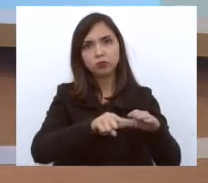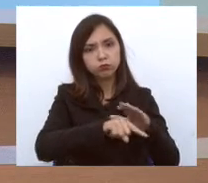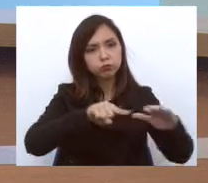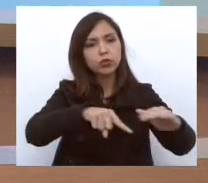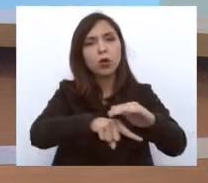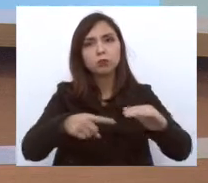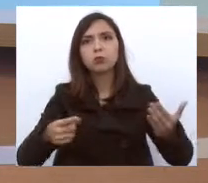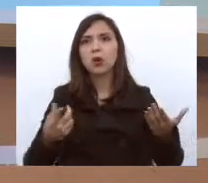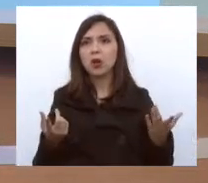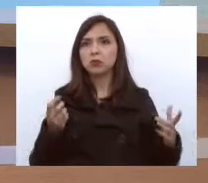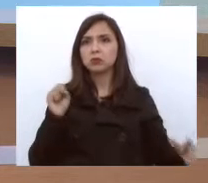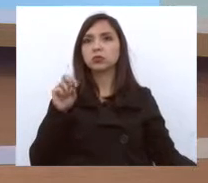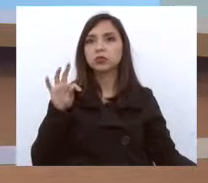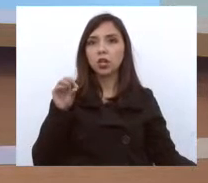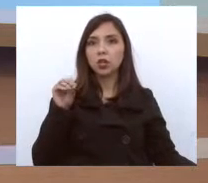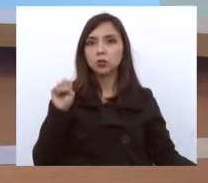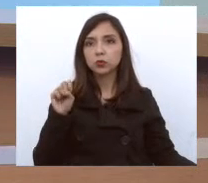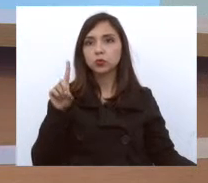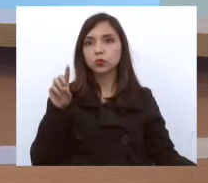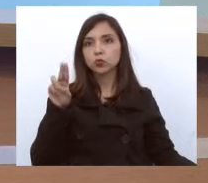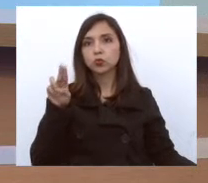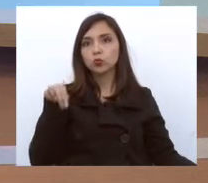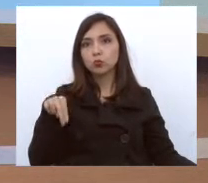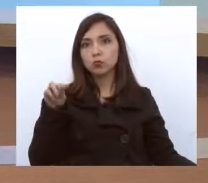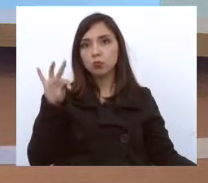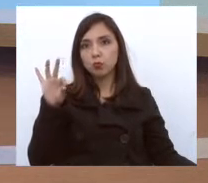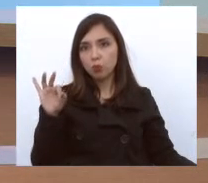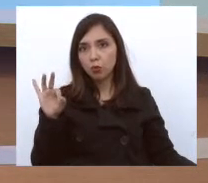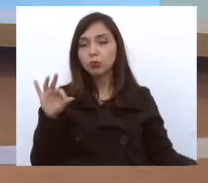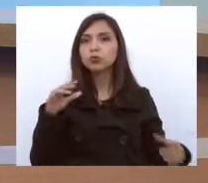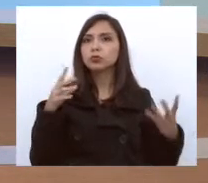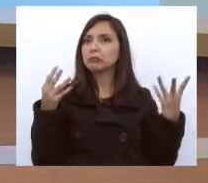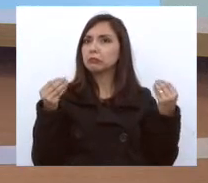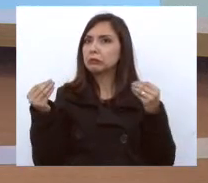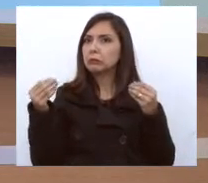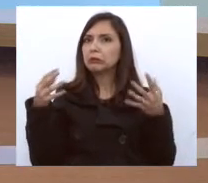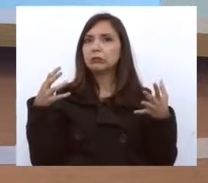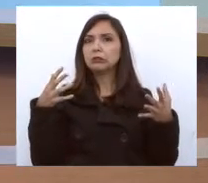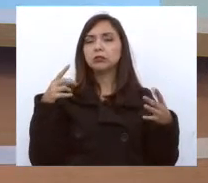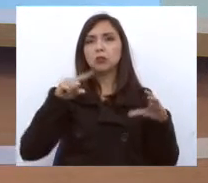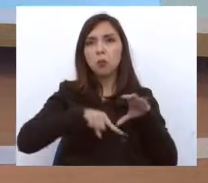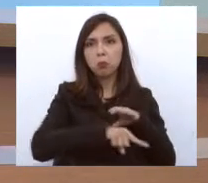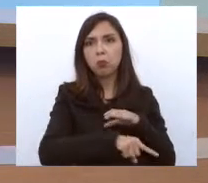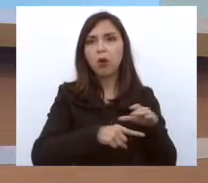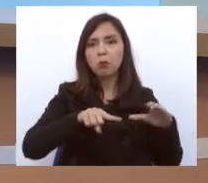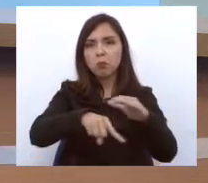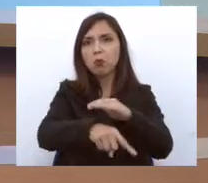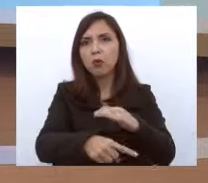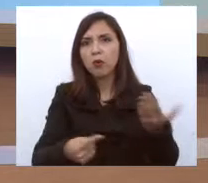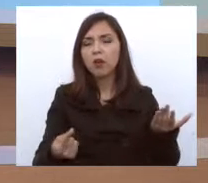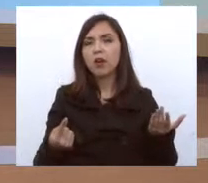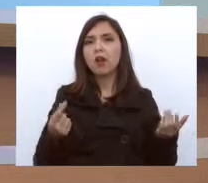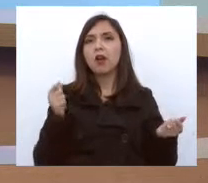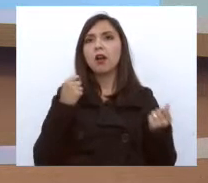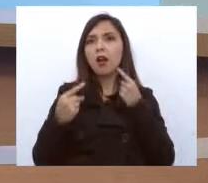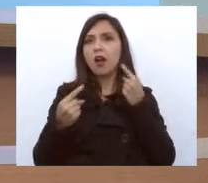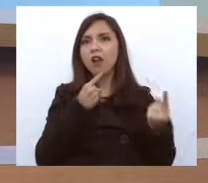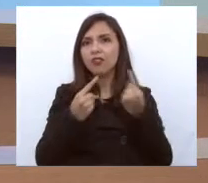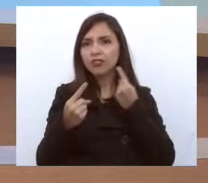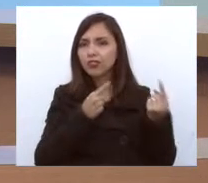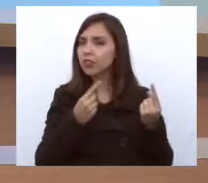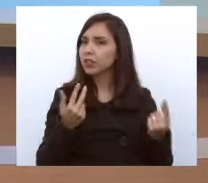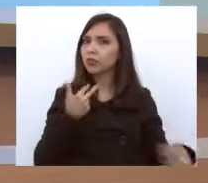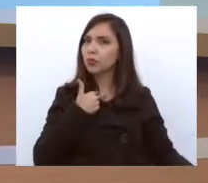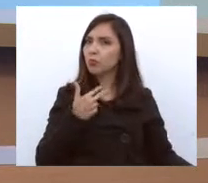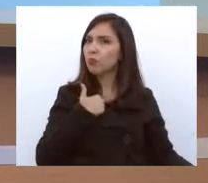Avenida Santos Dumont, é um buraco atrás do outro. Tem umas crateras na avenida. São avenidas que não podem ficar do jeito